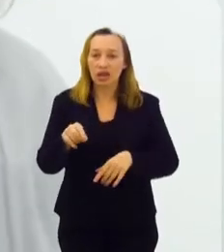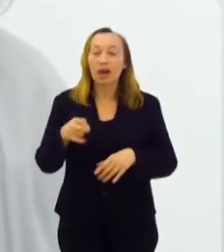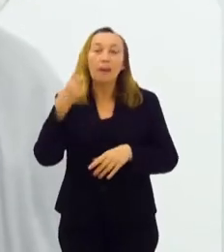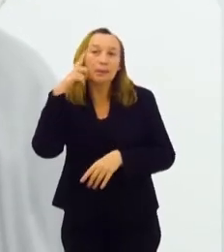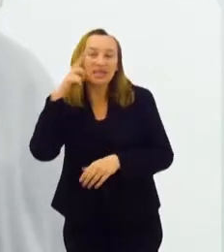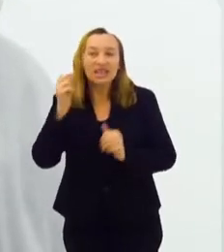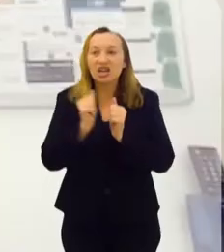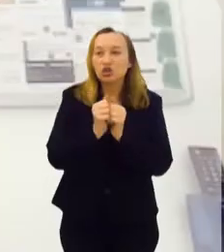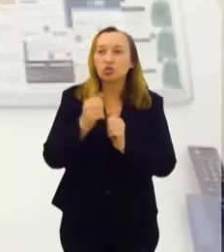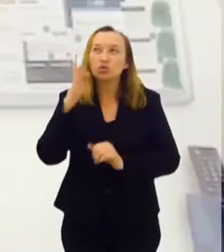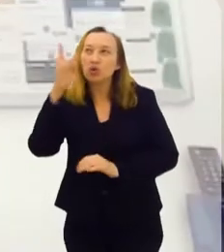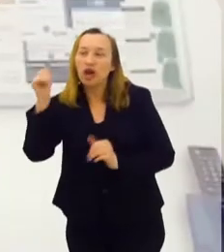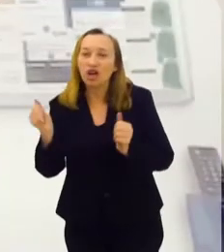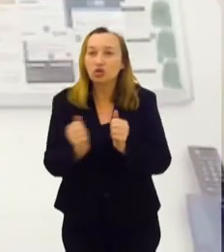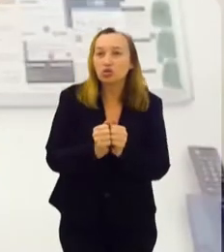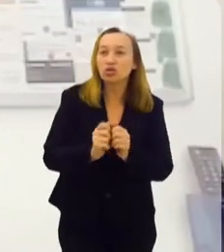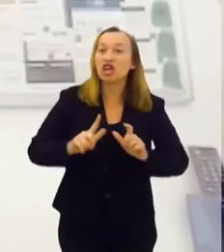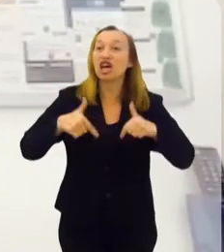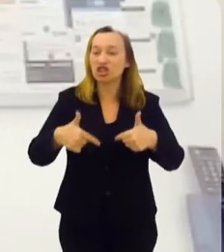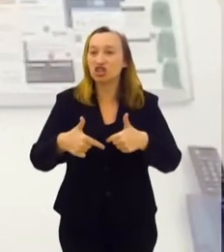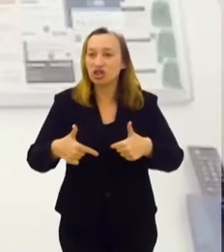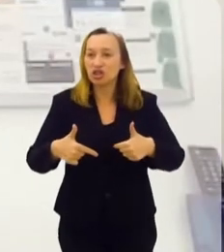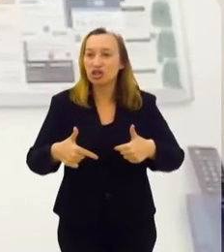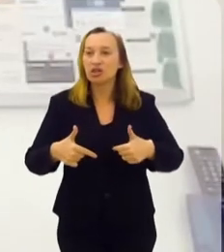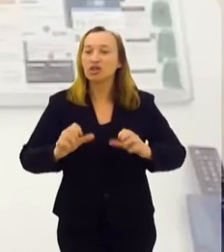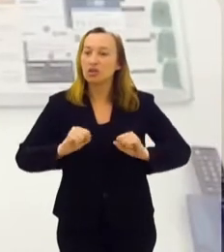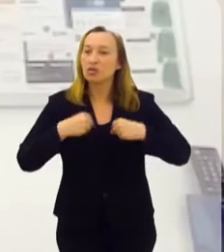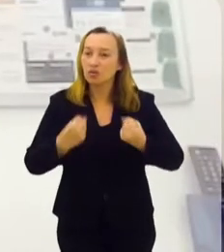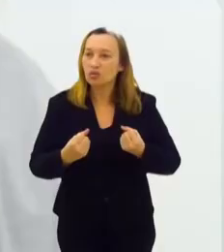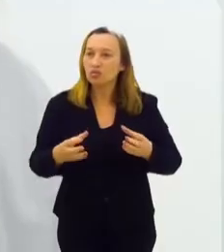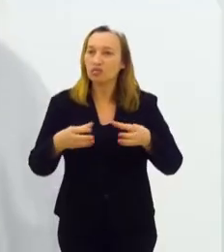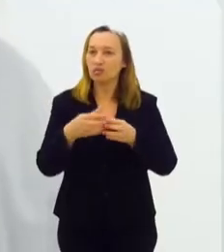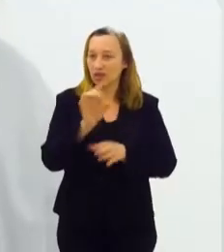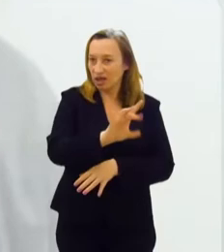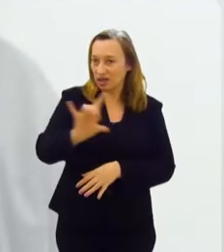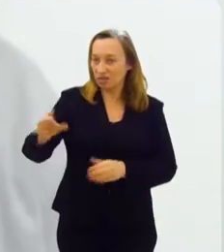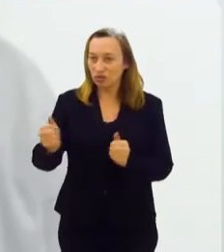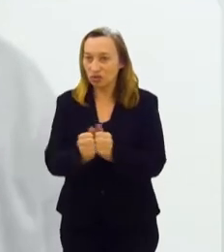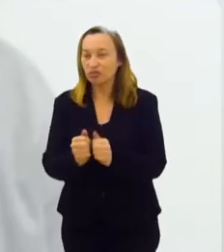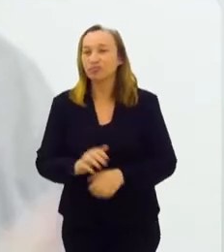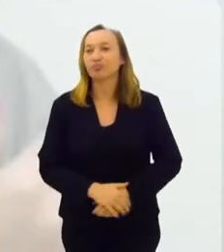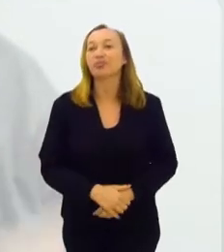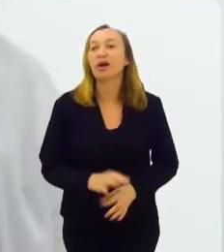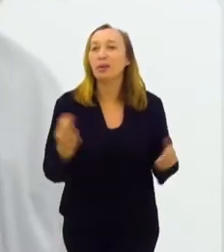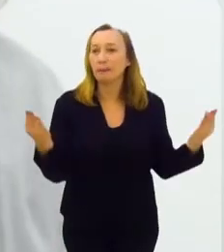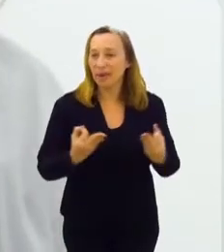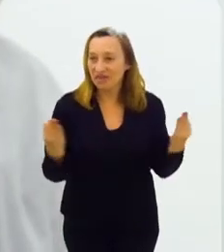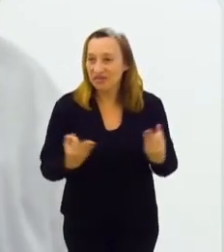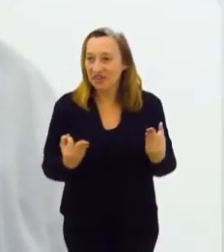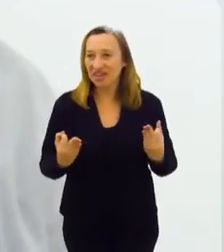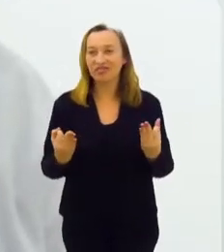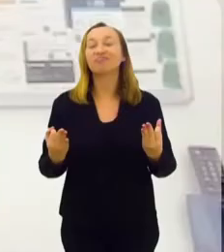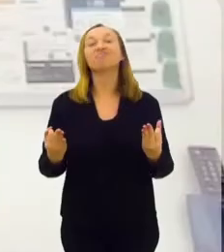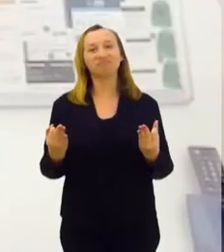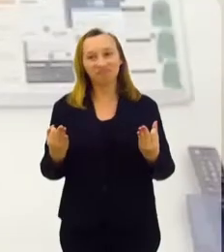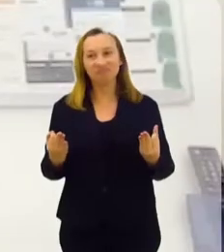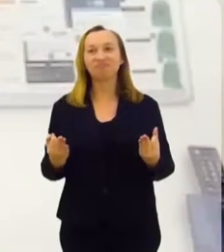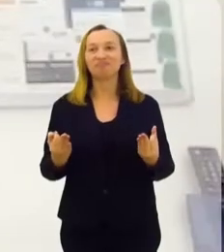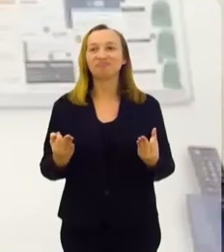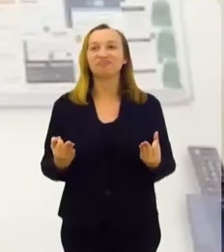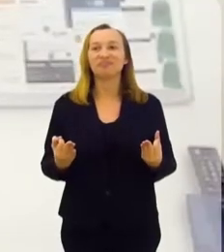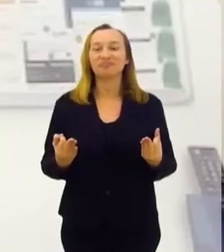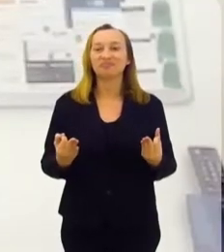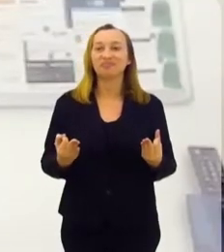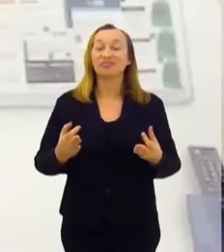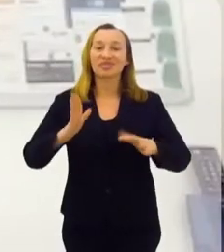isso coletivamente, né? Pensar junto, sonhar junto e também agir com a força e a potência de cada um. Perfeito. Isso